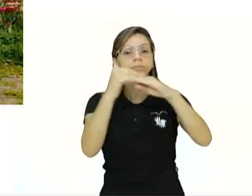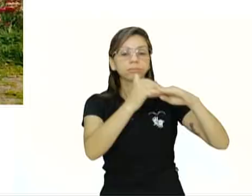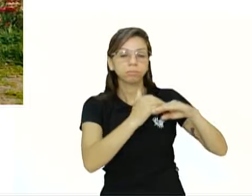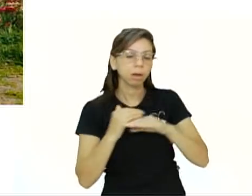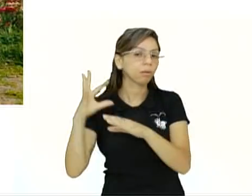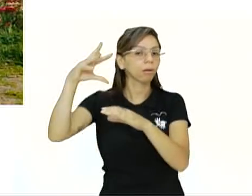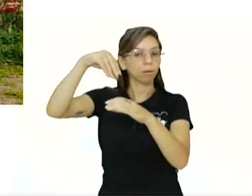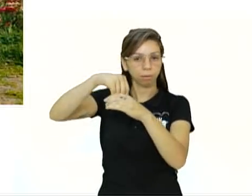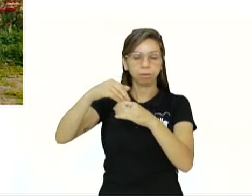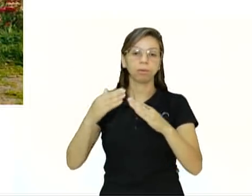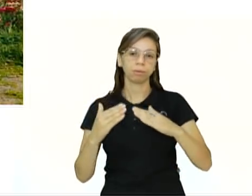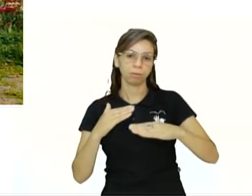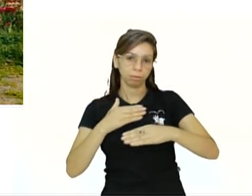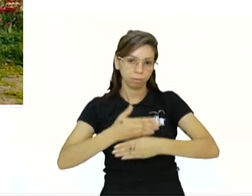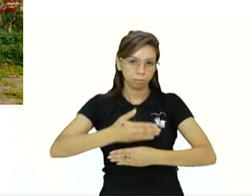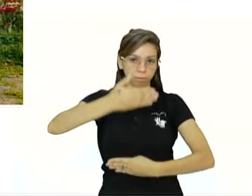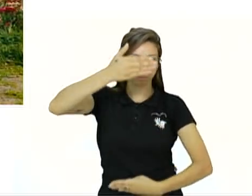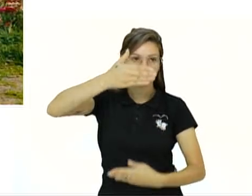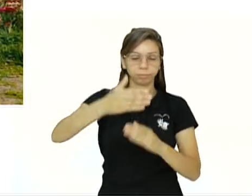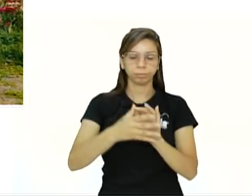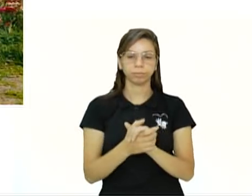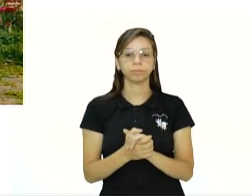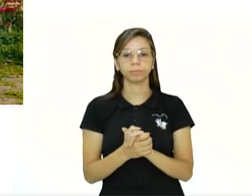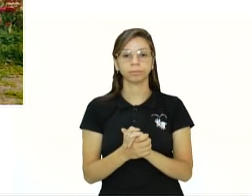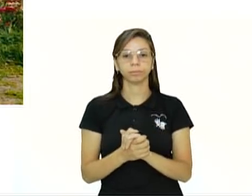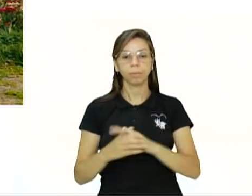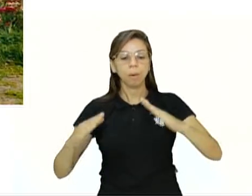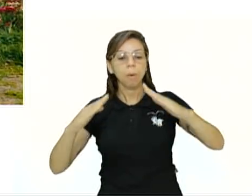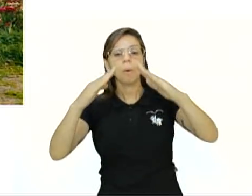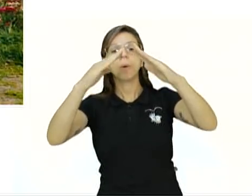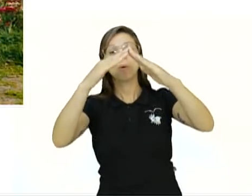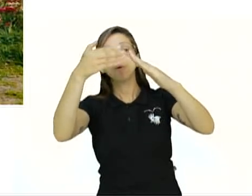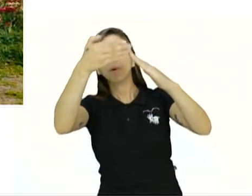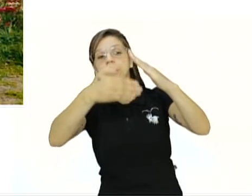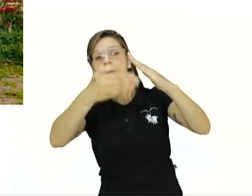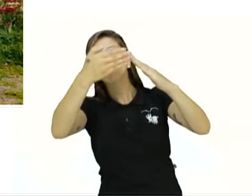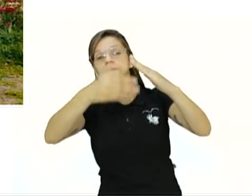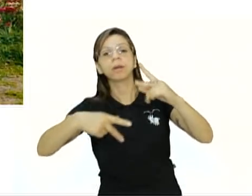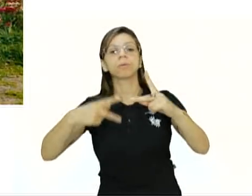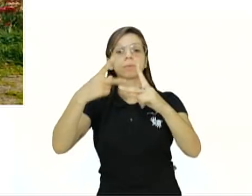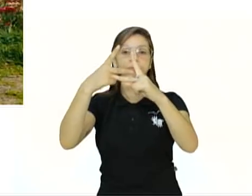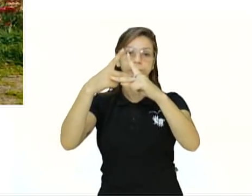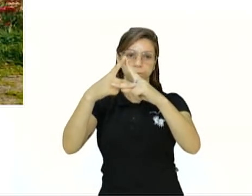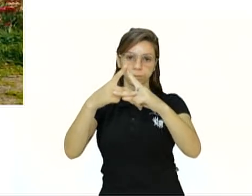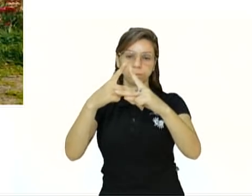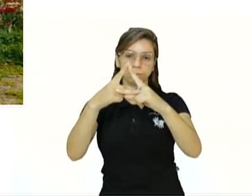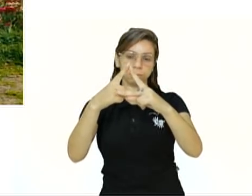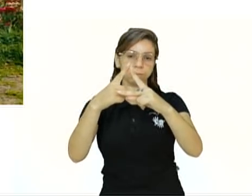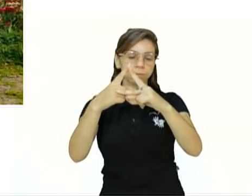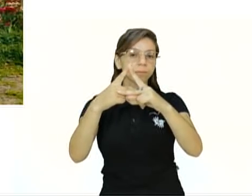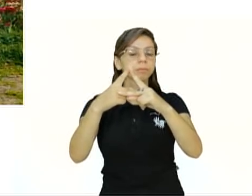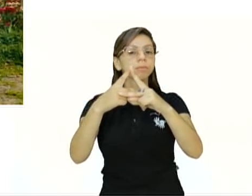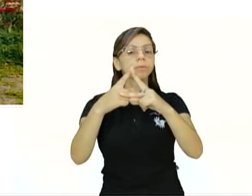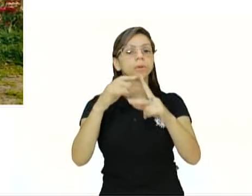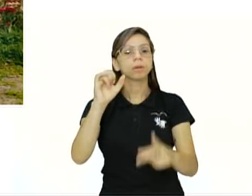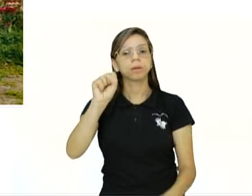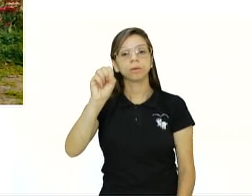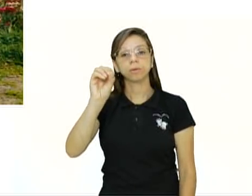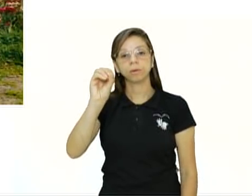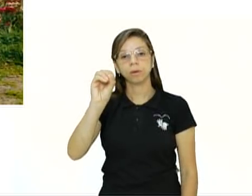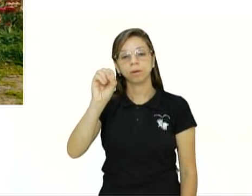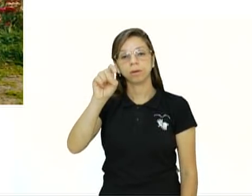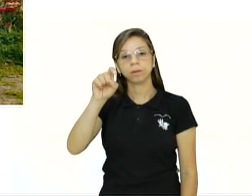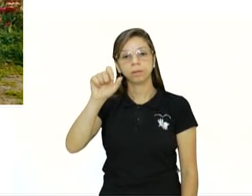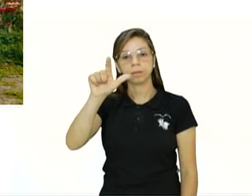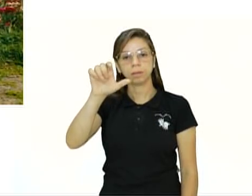compõem essa fachada. Lá no topo, você vê um triângulo isósceles. É um triângulo